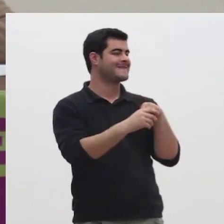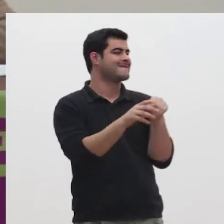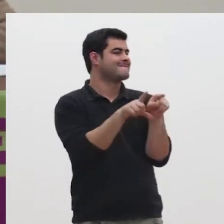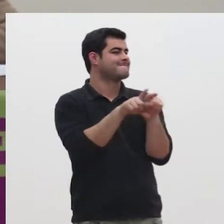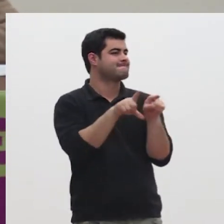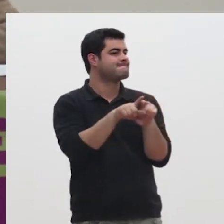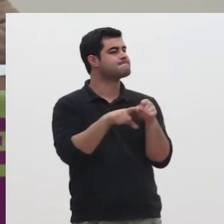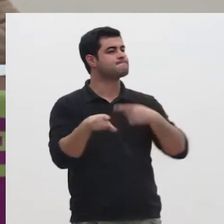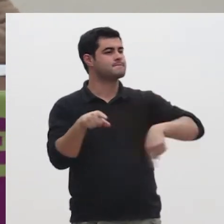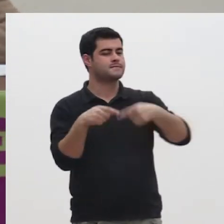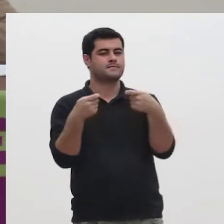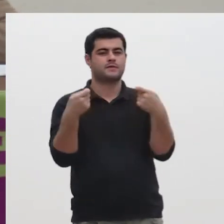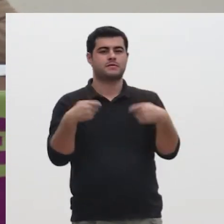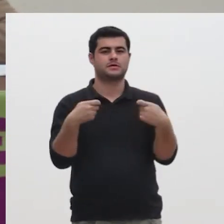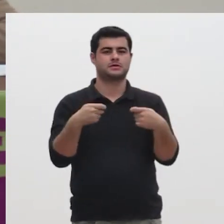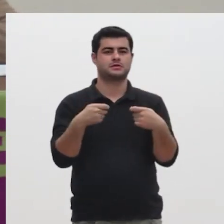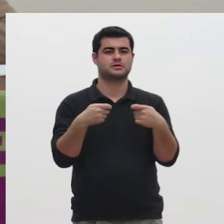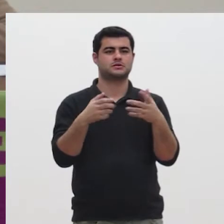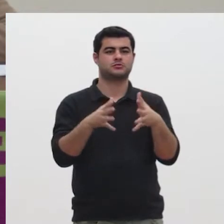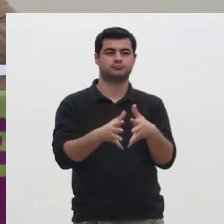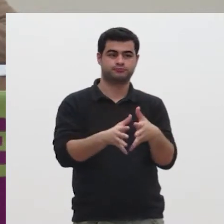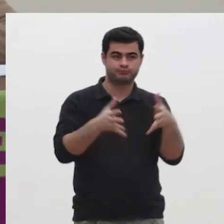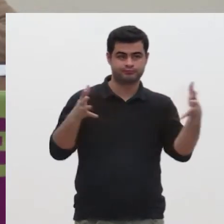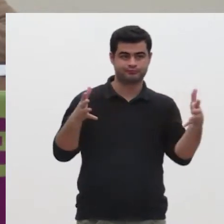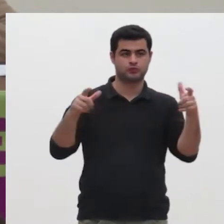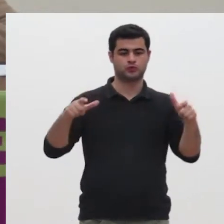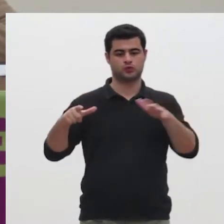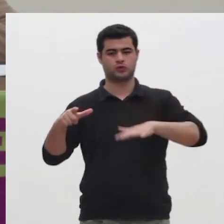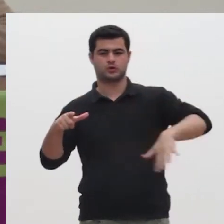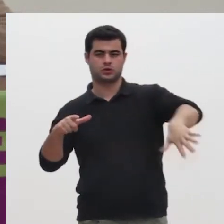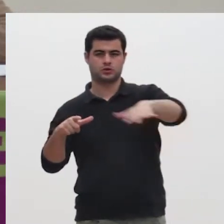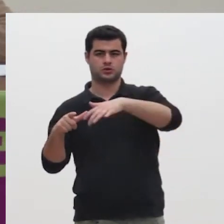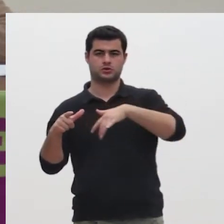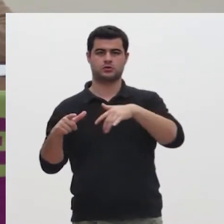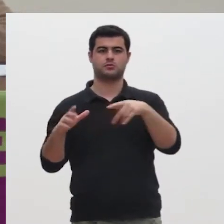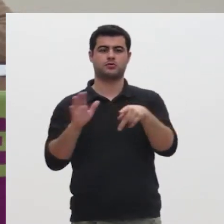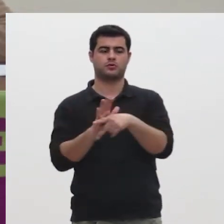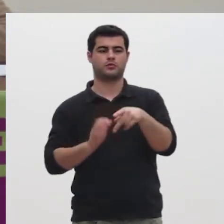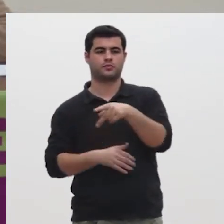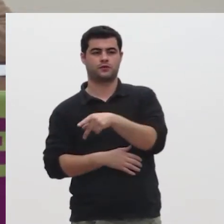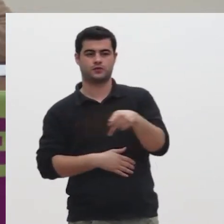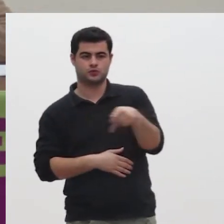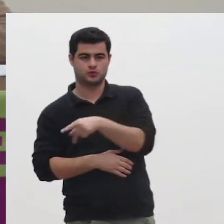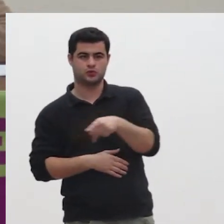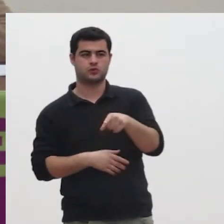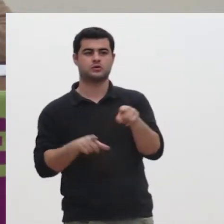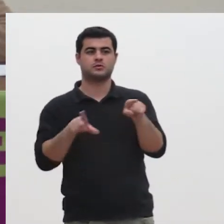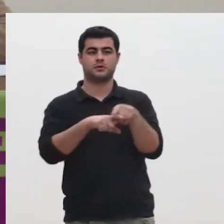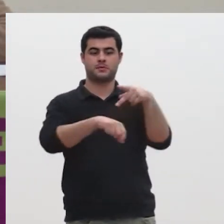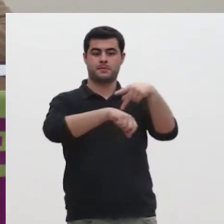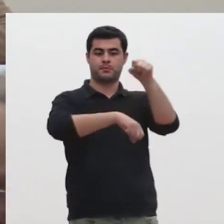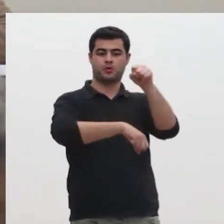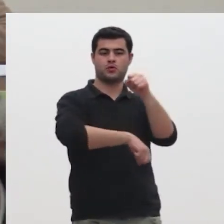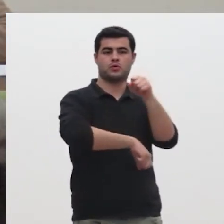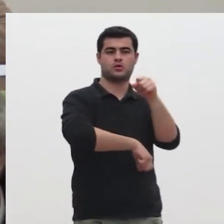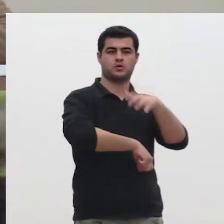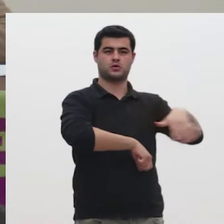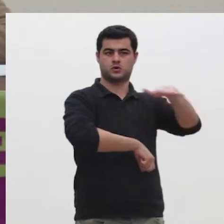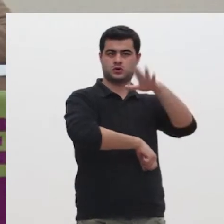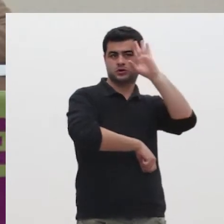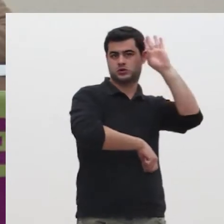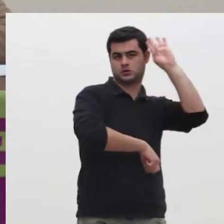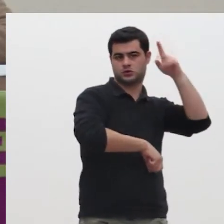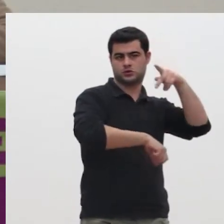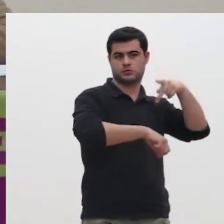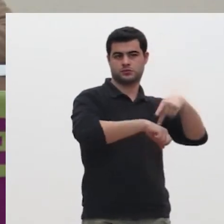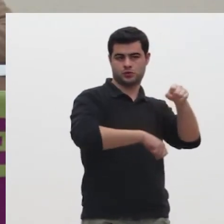Precisamos também uma ampliação dos espaços de gabinetes de professores, dos estudantes da pós-graduação, onde tem uma carência bastante